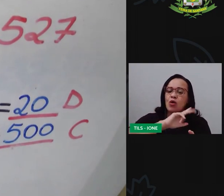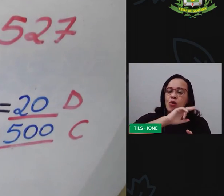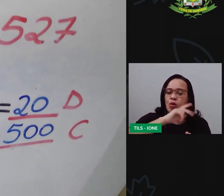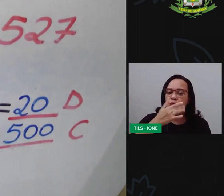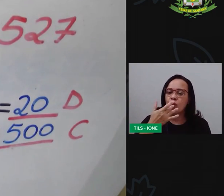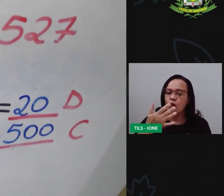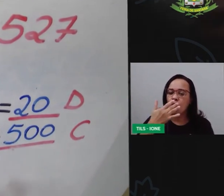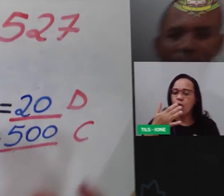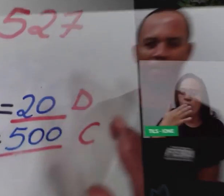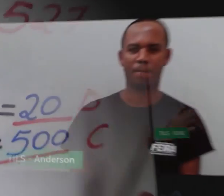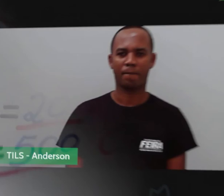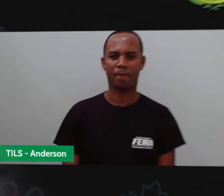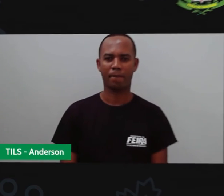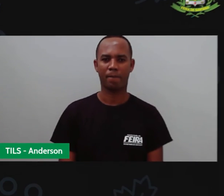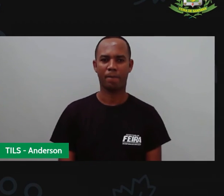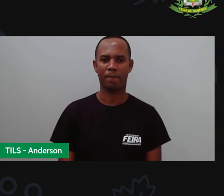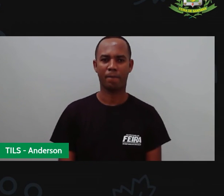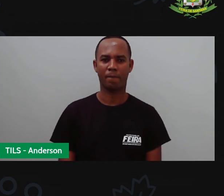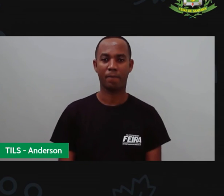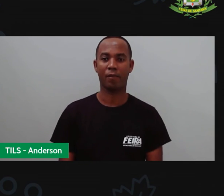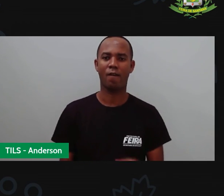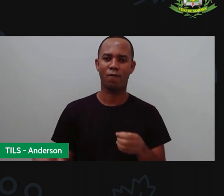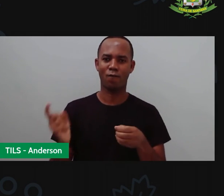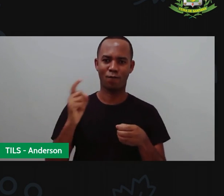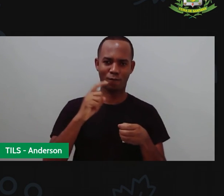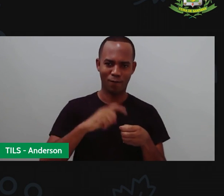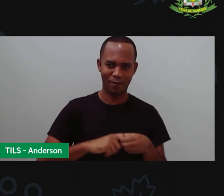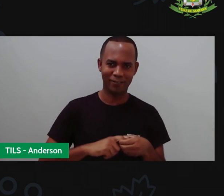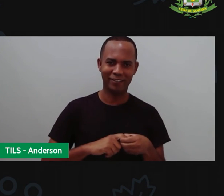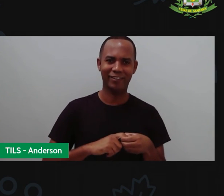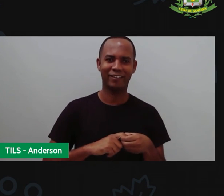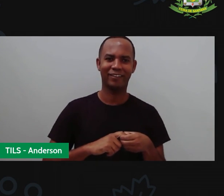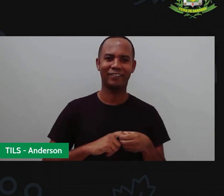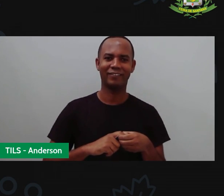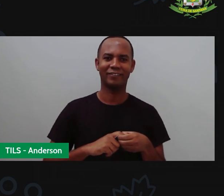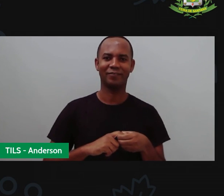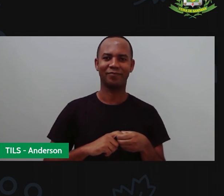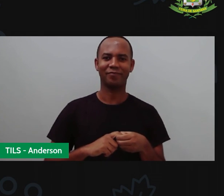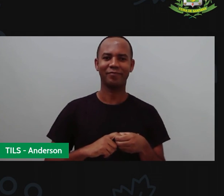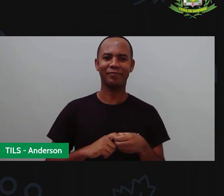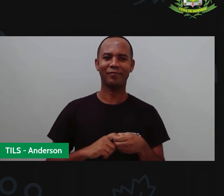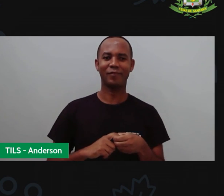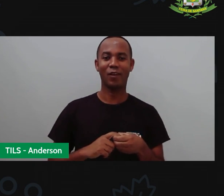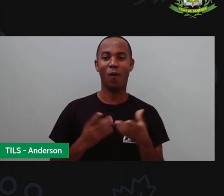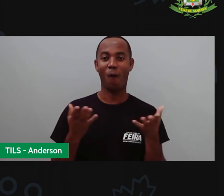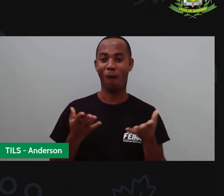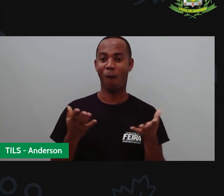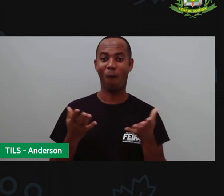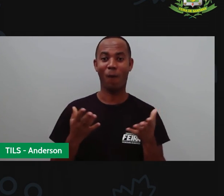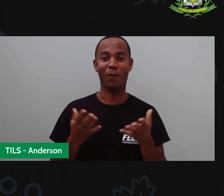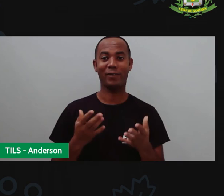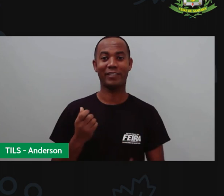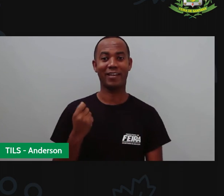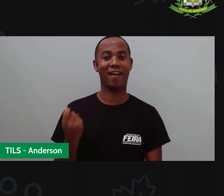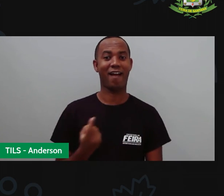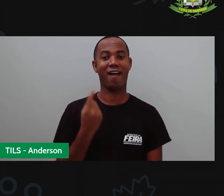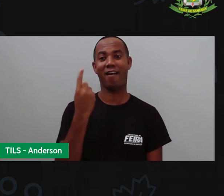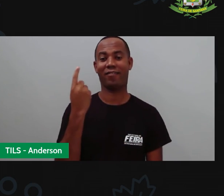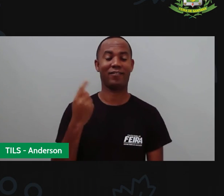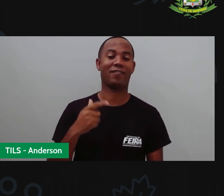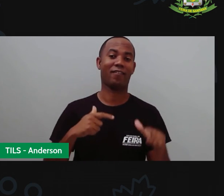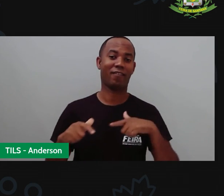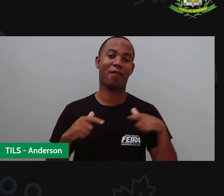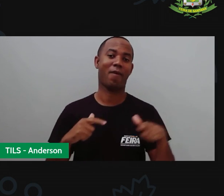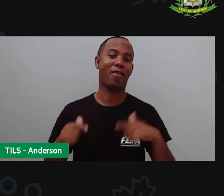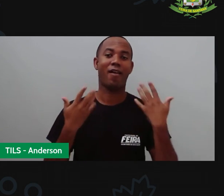quadro branco beijo e voltam Vamos hoje Anderson tá trabalhando um